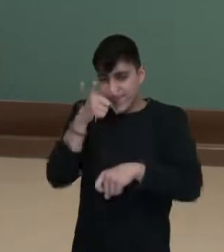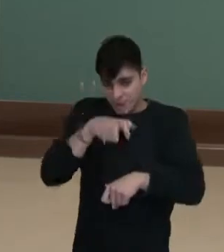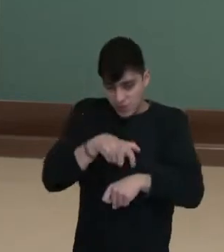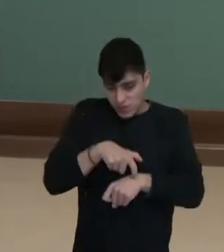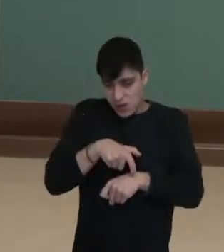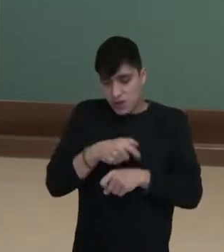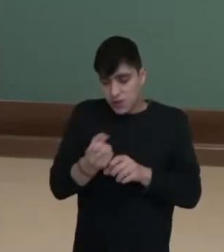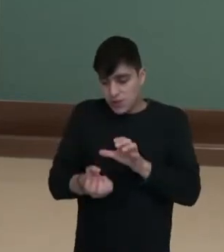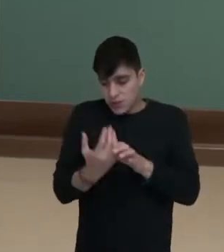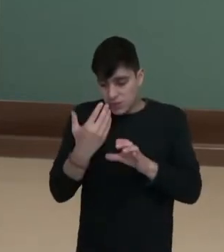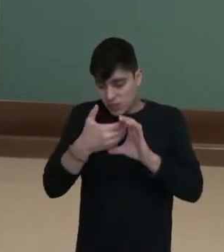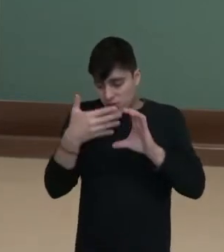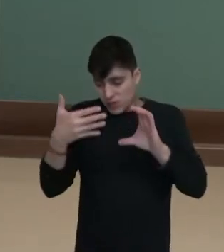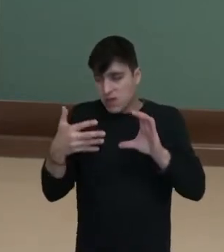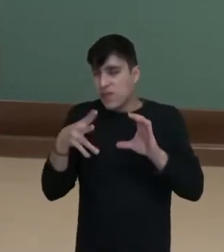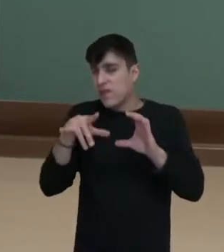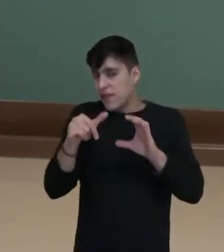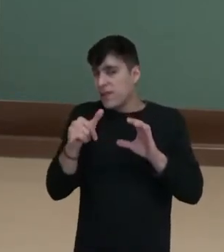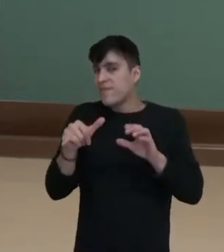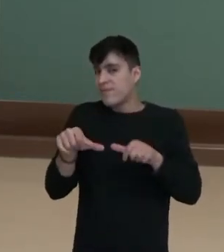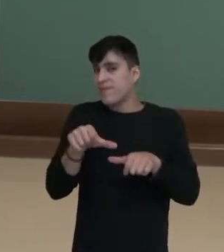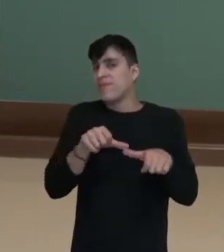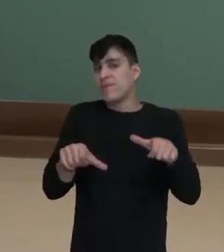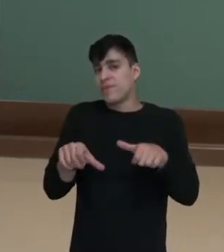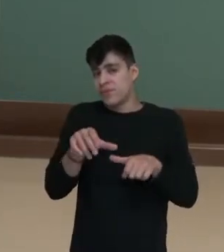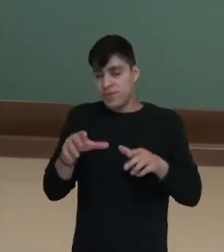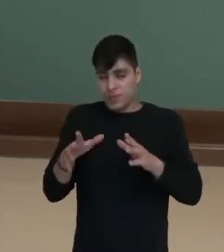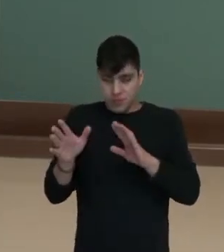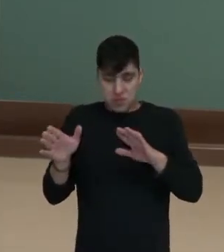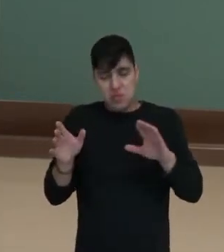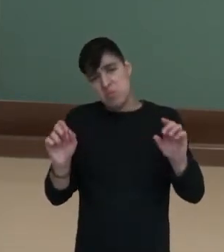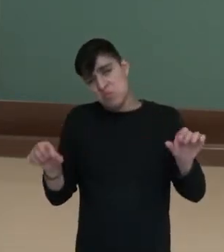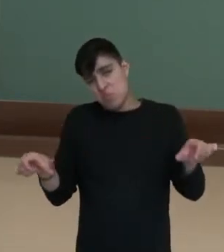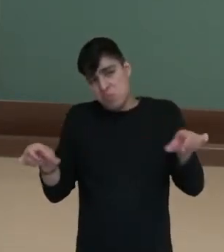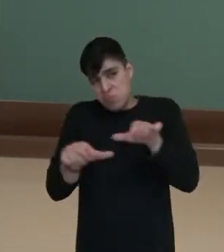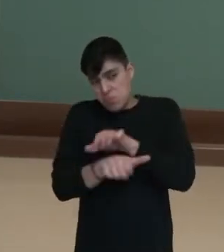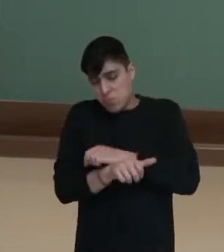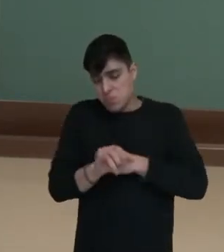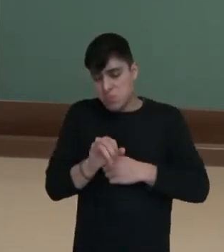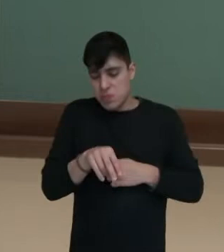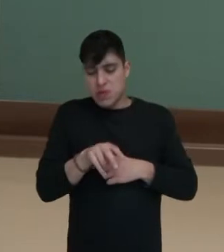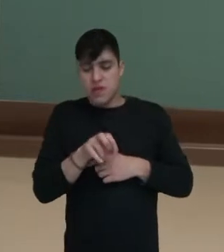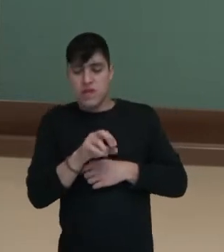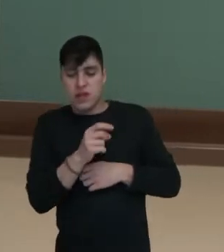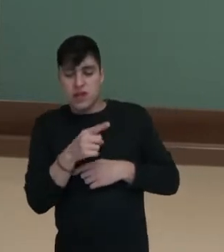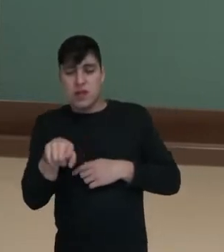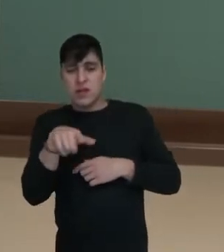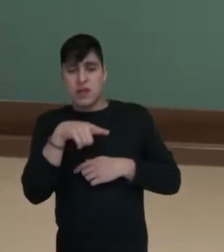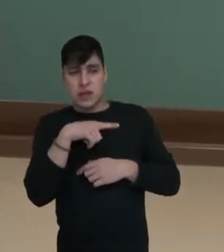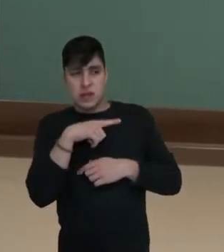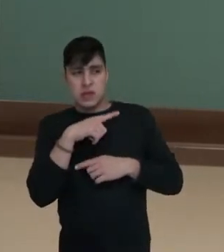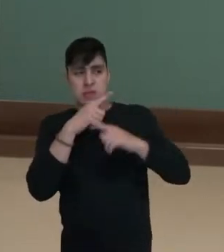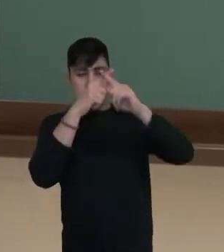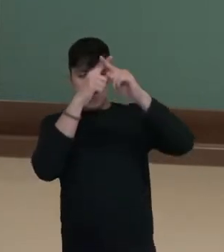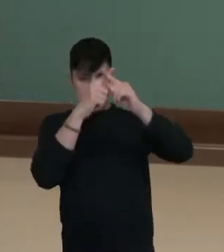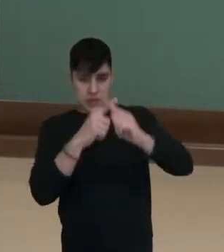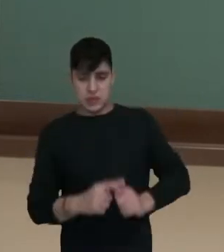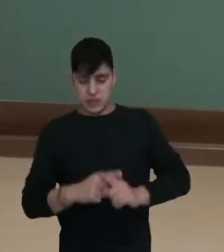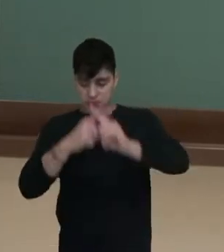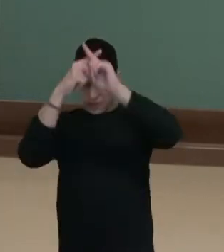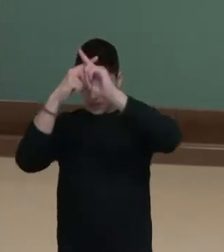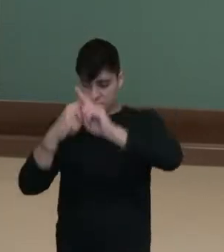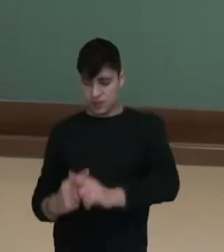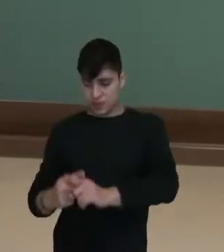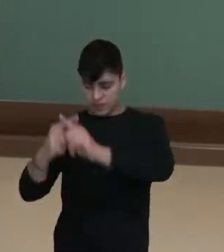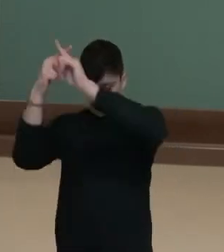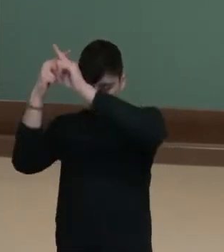aquela característica vai ser comprometida. Pode ser inversão, então o que é a inversão? Eu tenho uma sequência dos genes